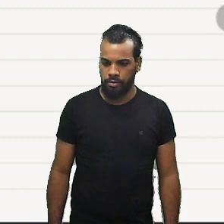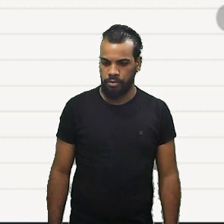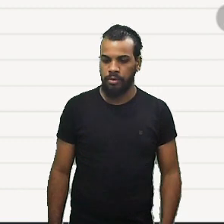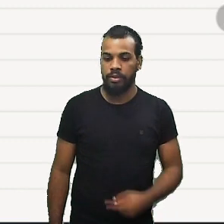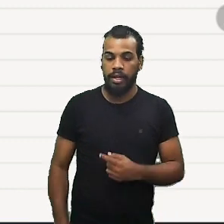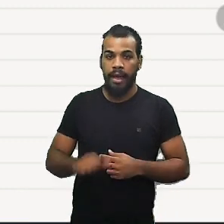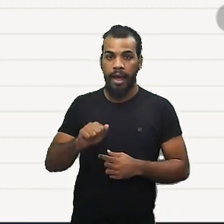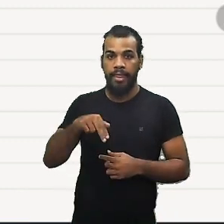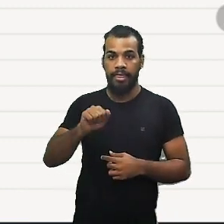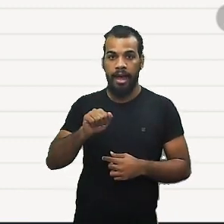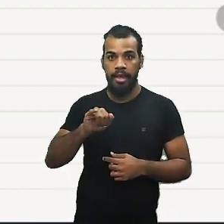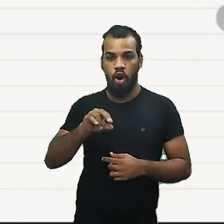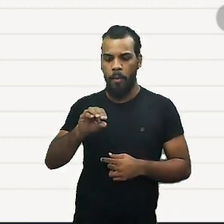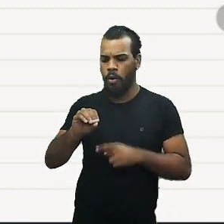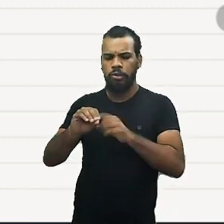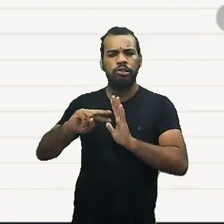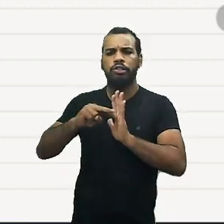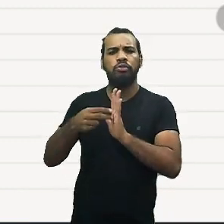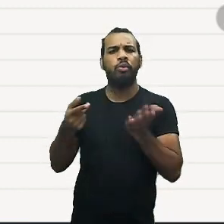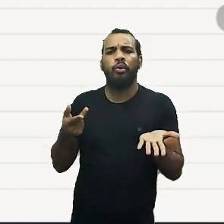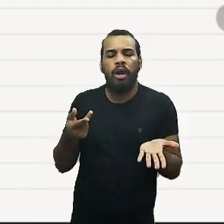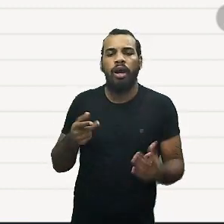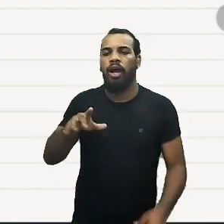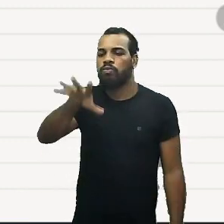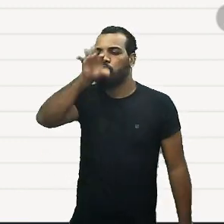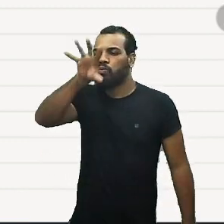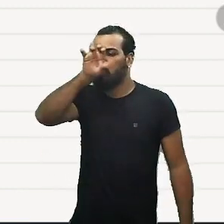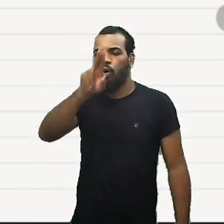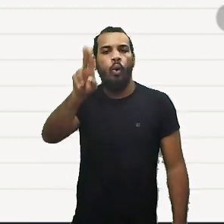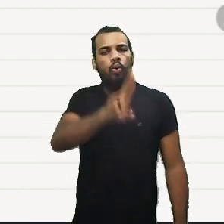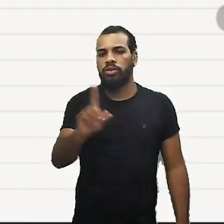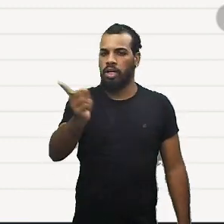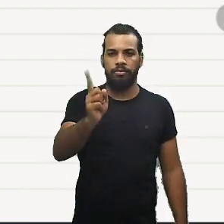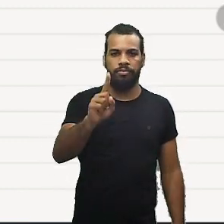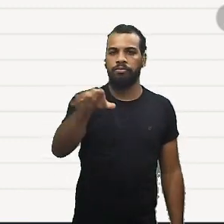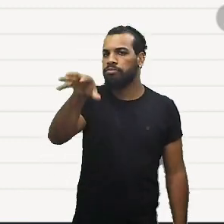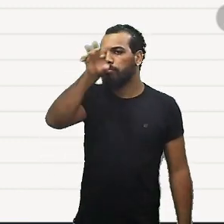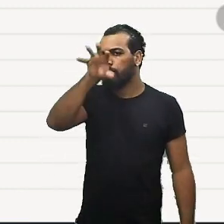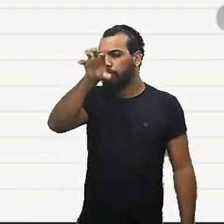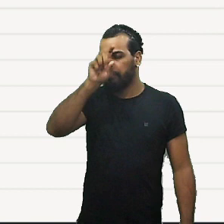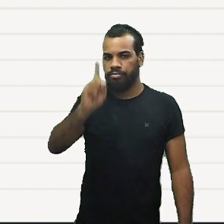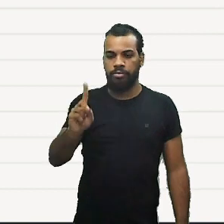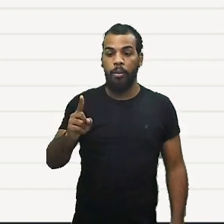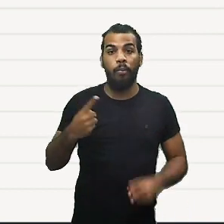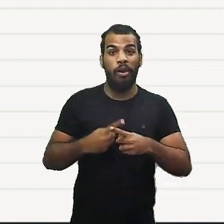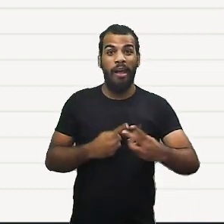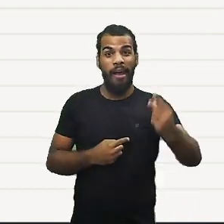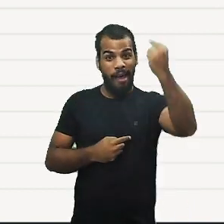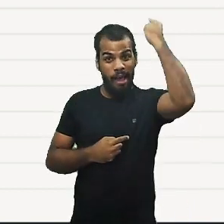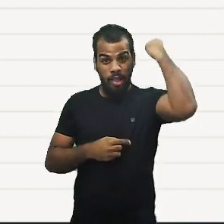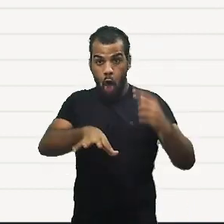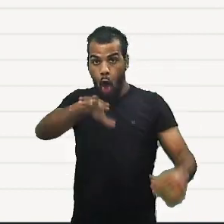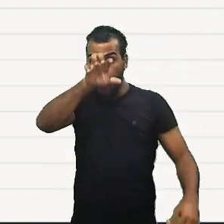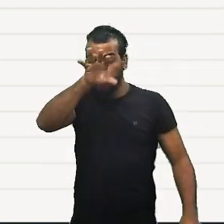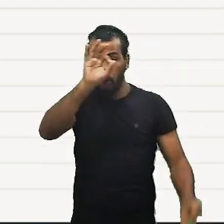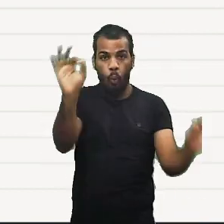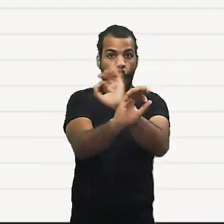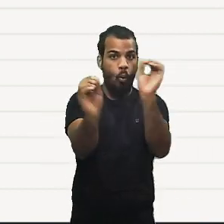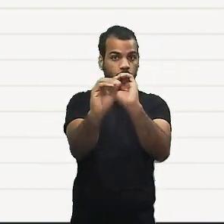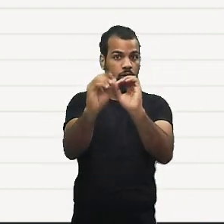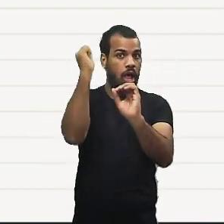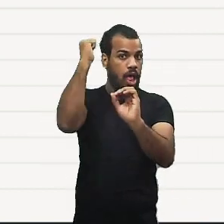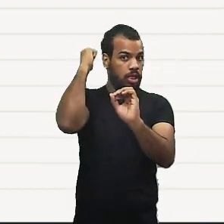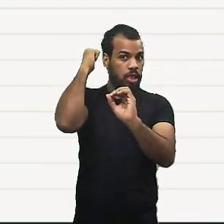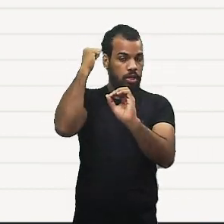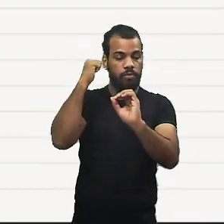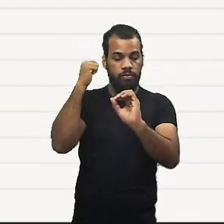oxigênio. André, por que esses caras não usavam oxigênio? Monstrinho, porque não tinha oxigênio nessa época. Segundo essa teoria, no